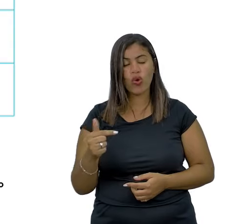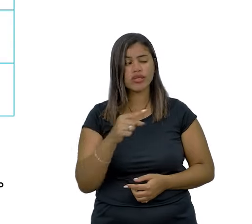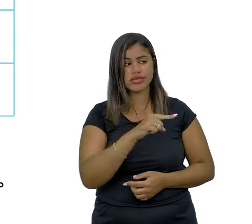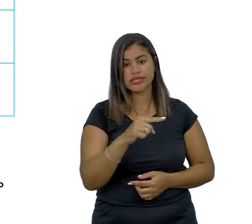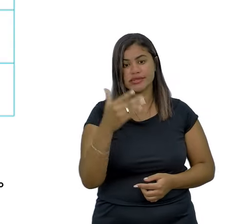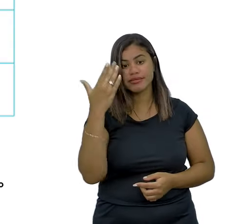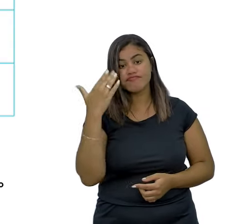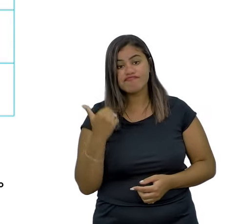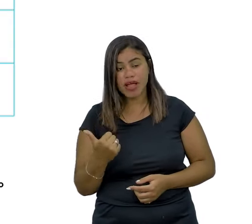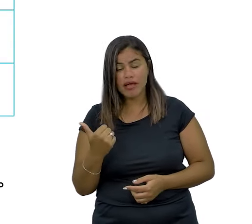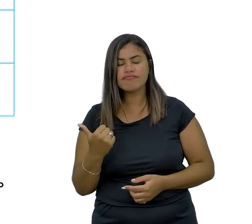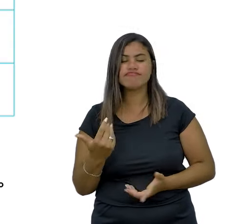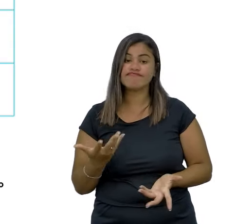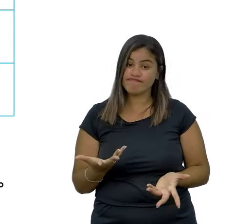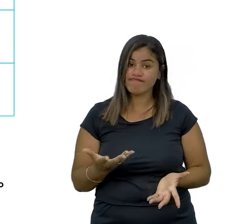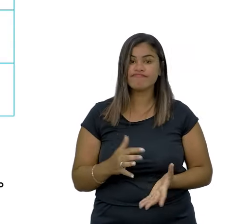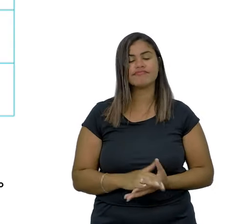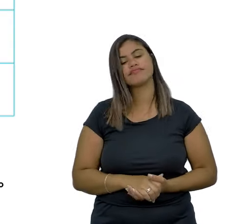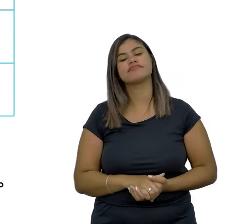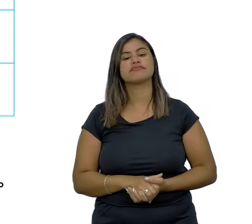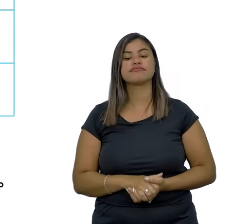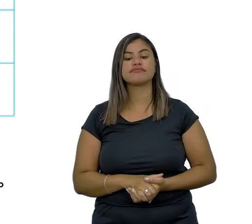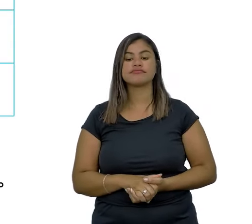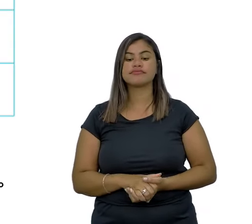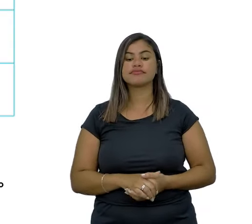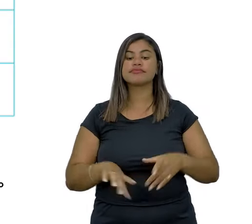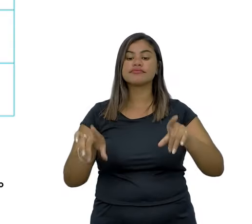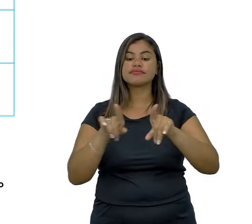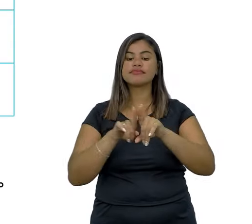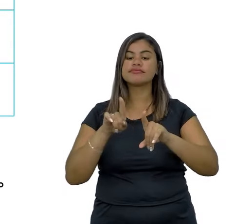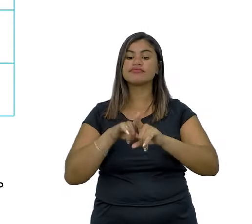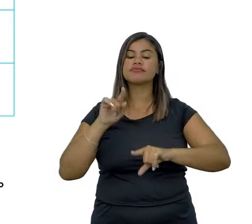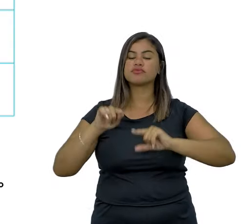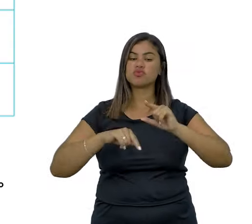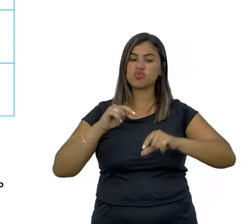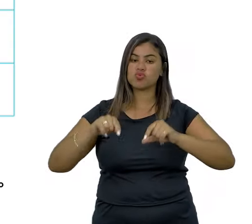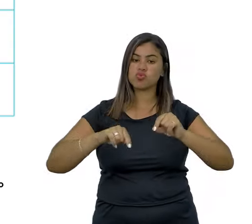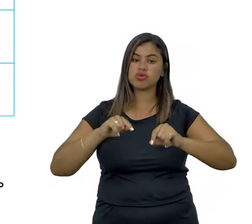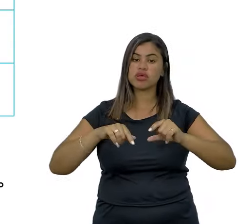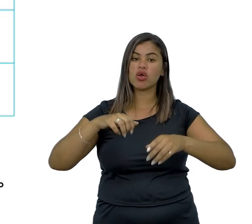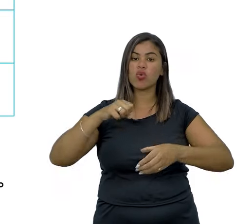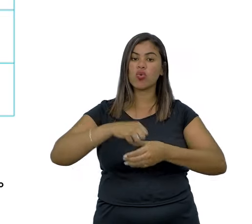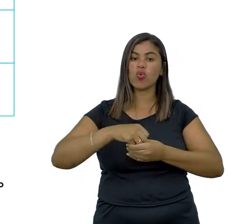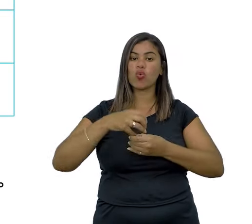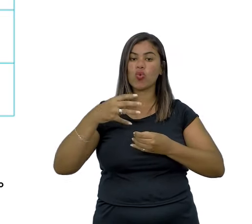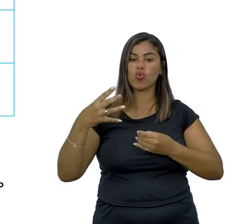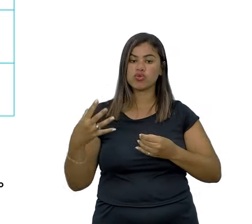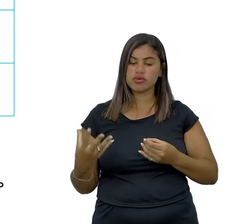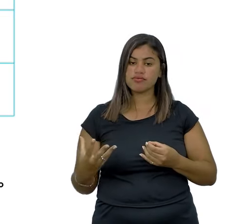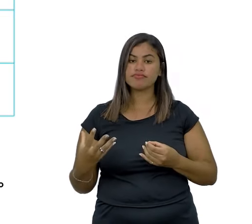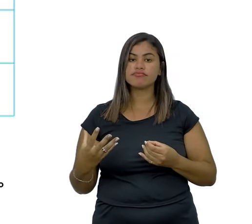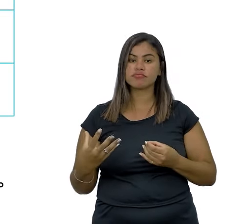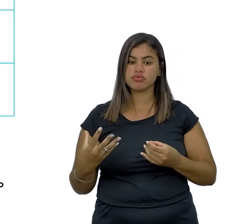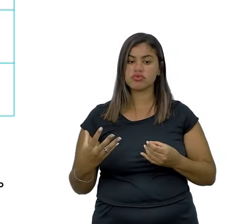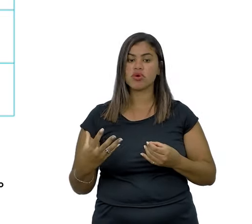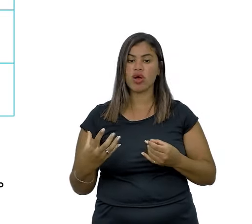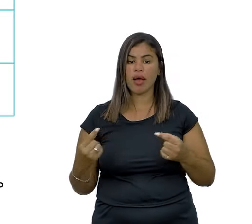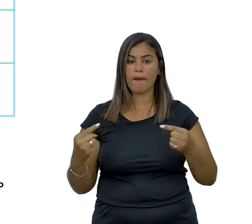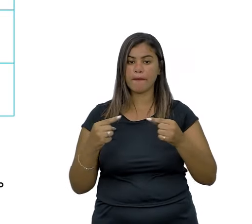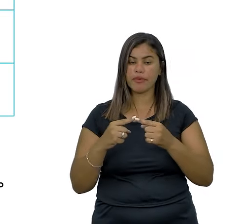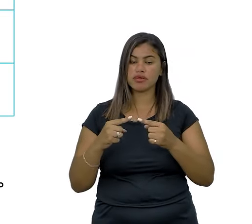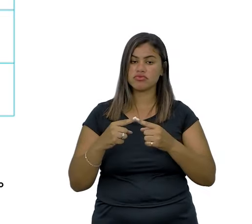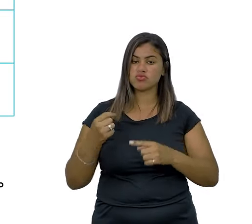discussão. Além disso, né, o material também prevê que nos números com